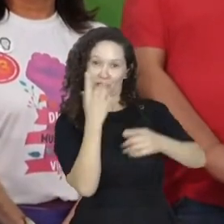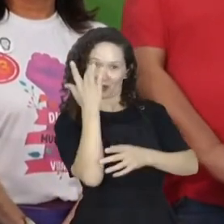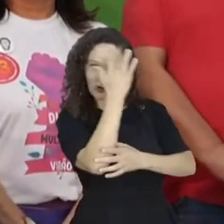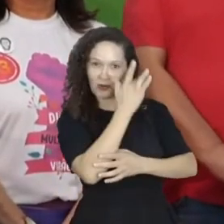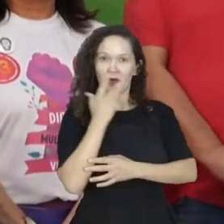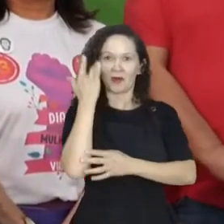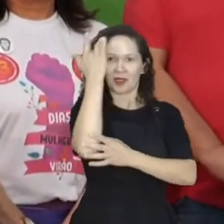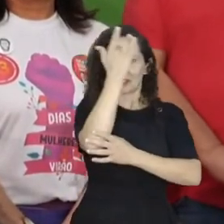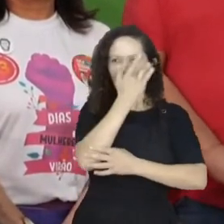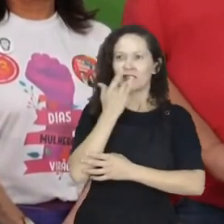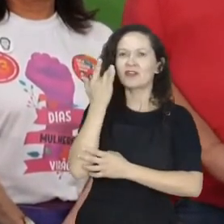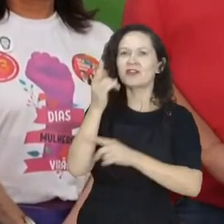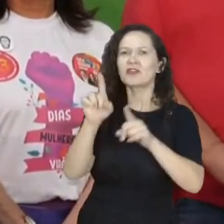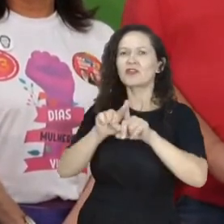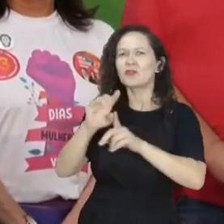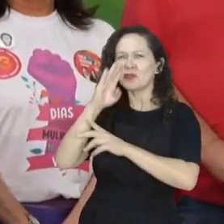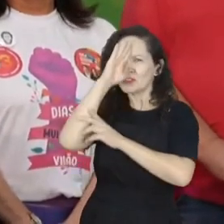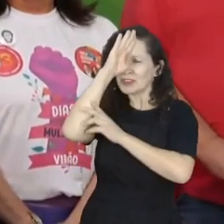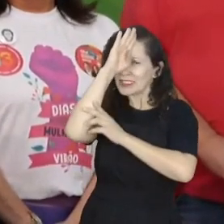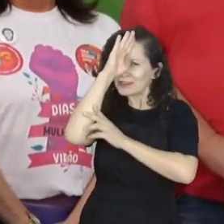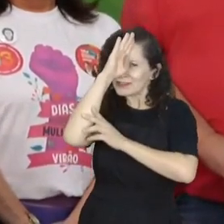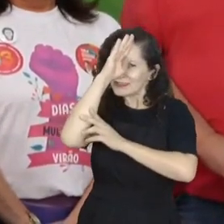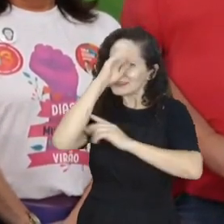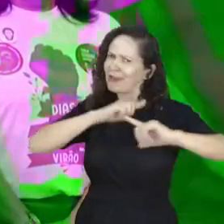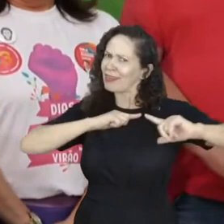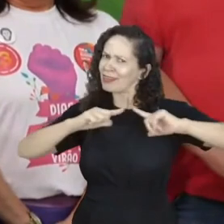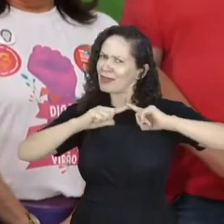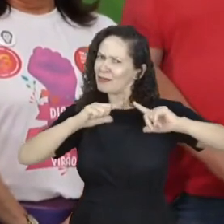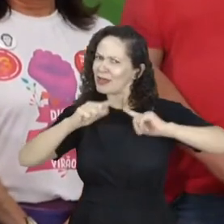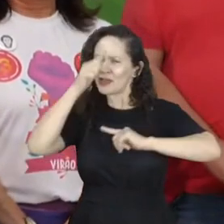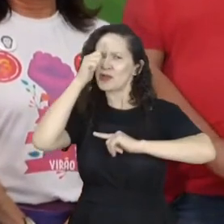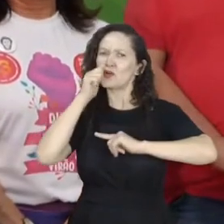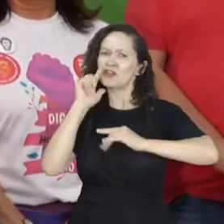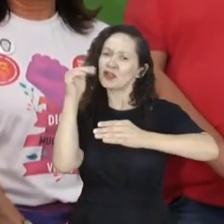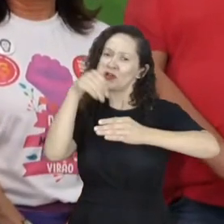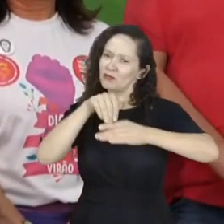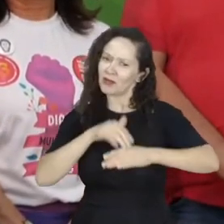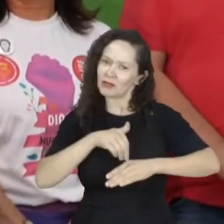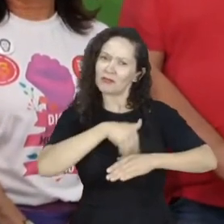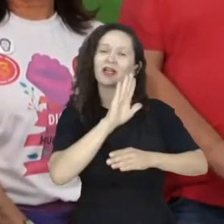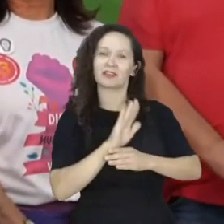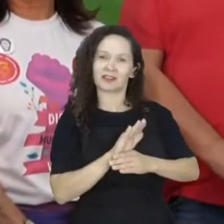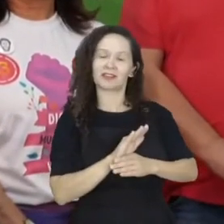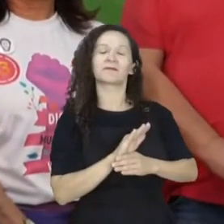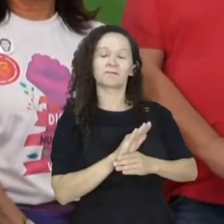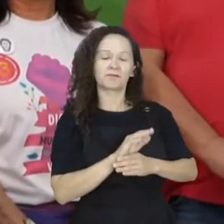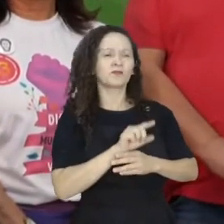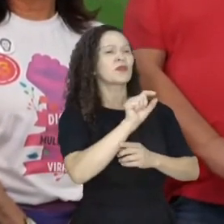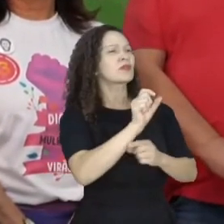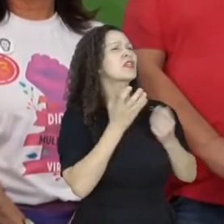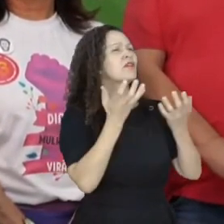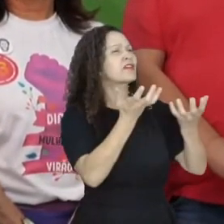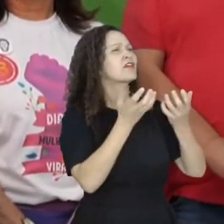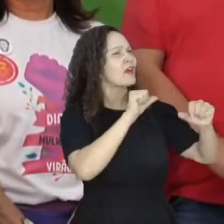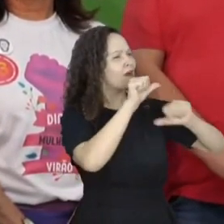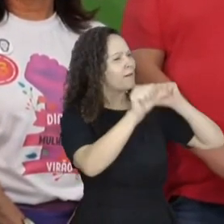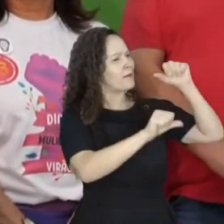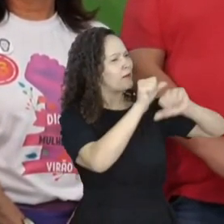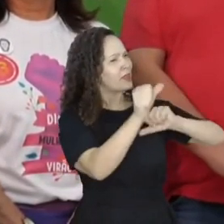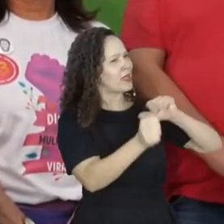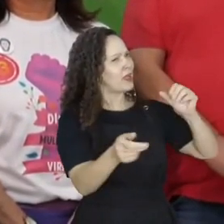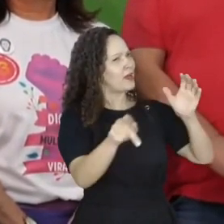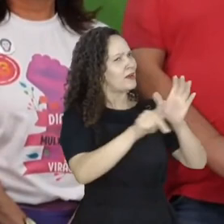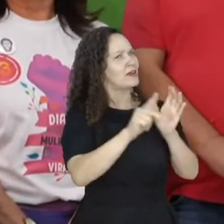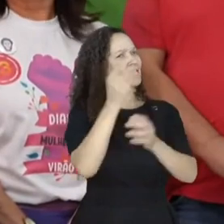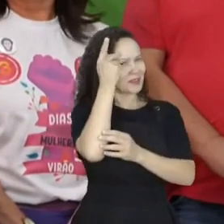o presidente Bolsonaro, tiveram um desempenho melhor. O que o senhor pretende fazer para conseguir reverter esse cenário aqui no interior, que